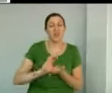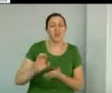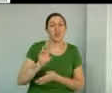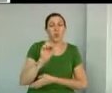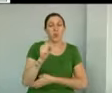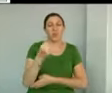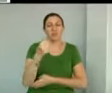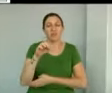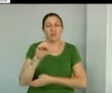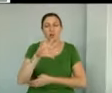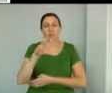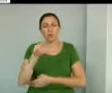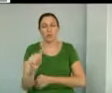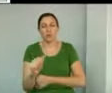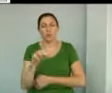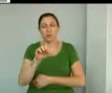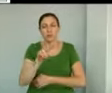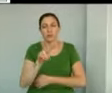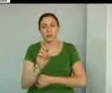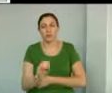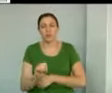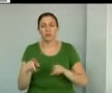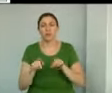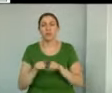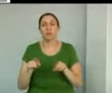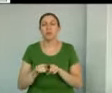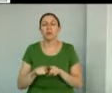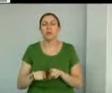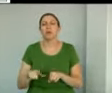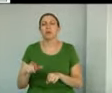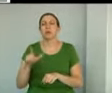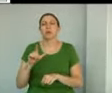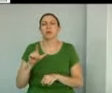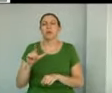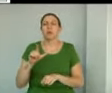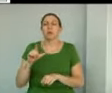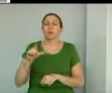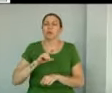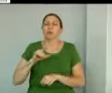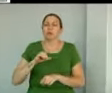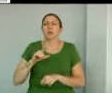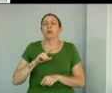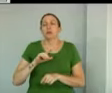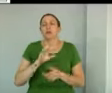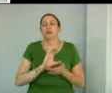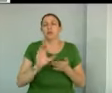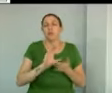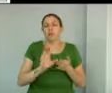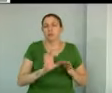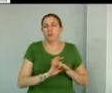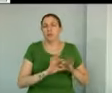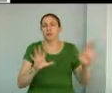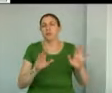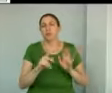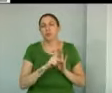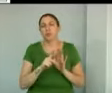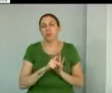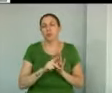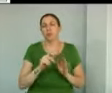R$ 89.920.000. Tem também alguma coisa de recursos livres, o pagamento do plano de saúde não pode ser usado recurso vinculado, tem que ser livre do caixa único do